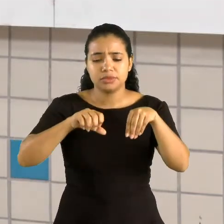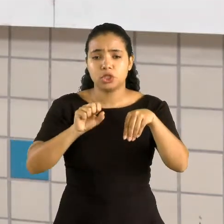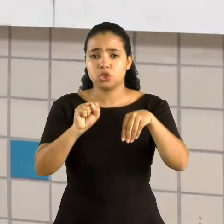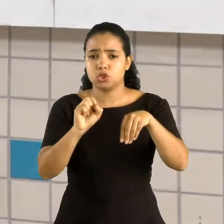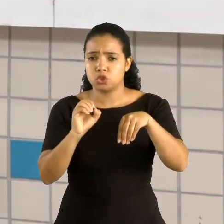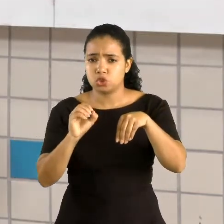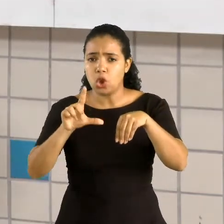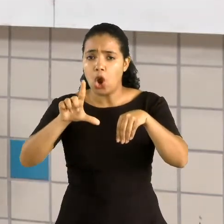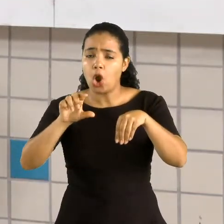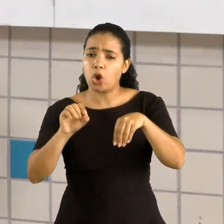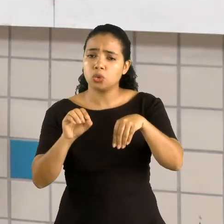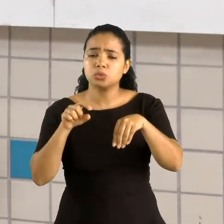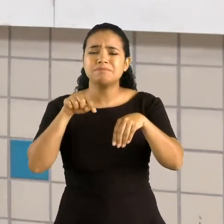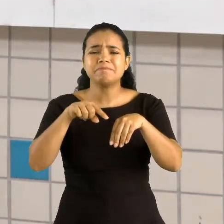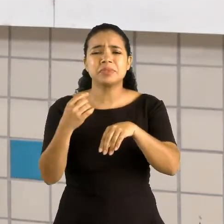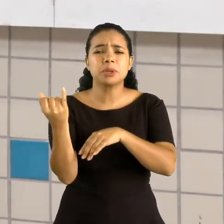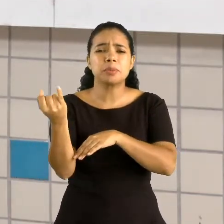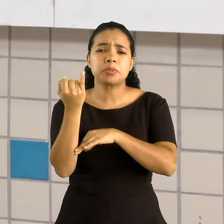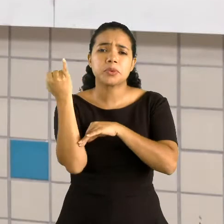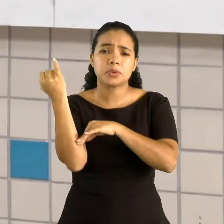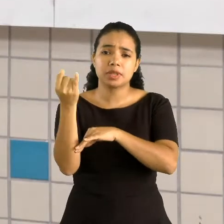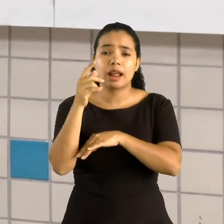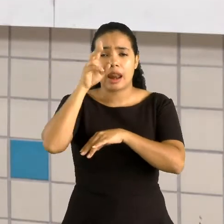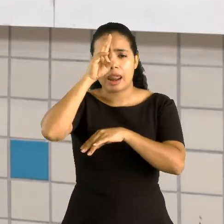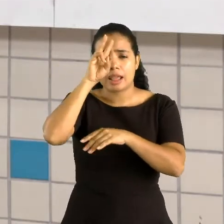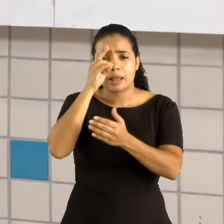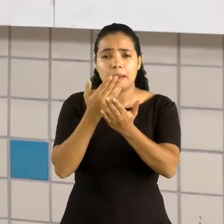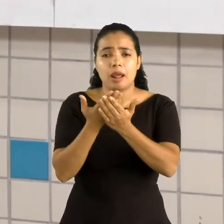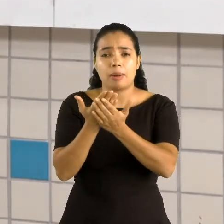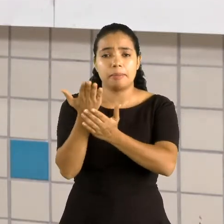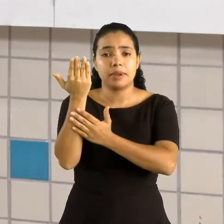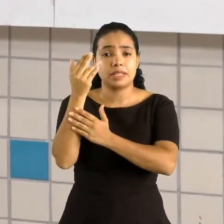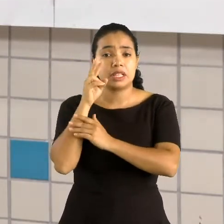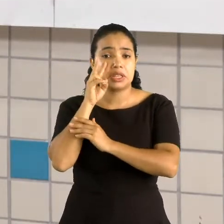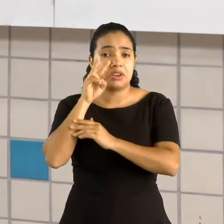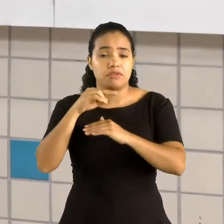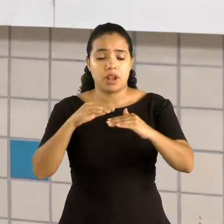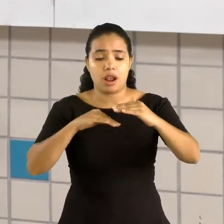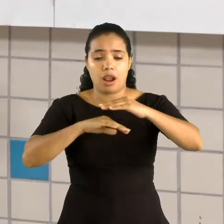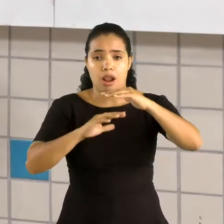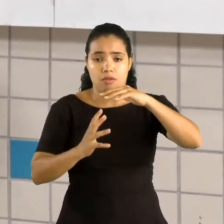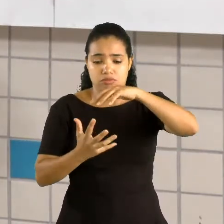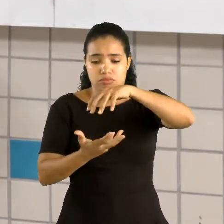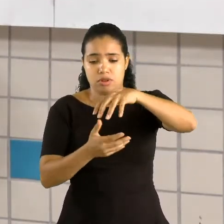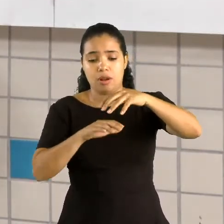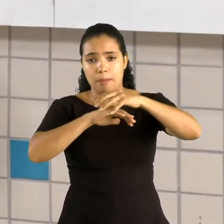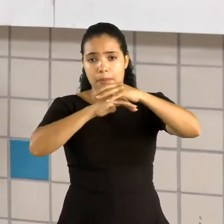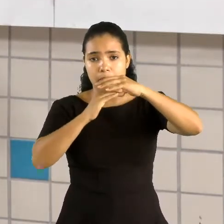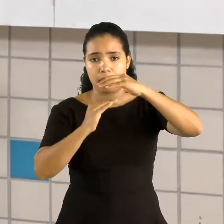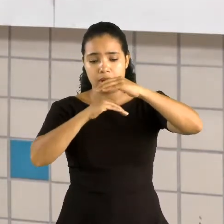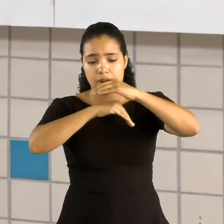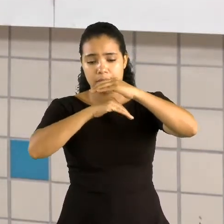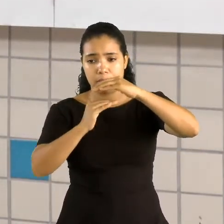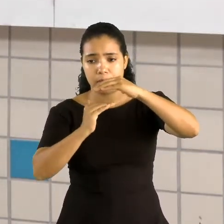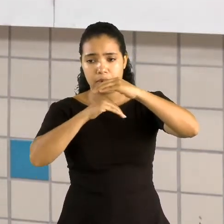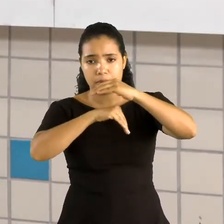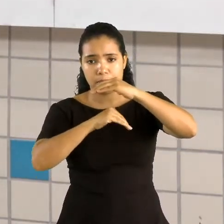humano. Lembra que na última partezinha lá da aula passada, nós vimos as camadas da Terra, desde a camada mais